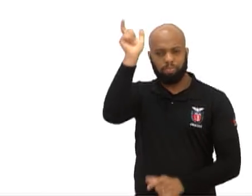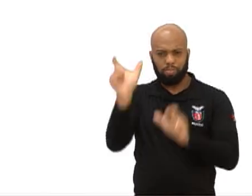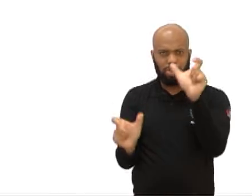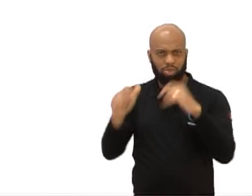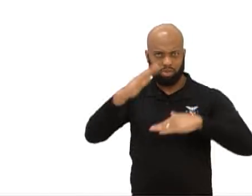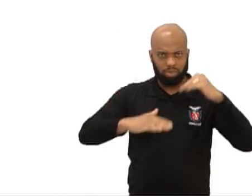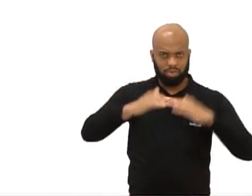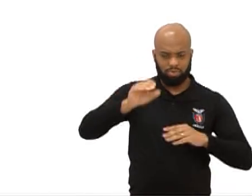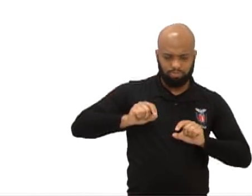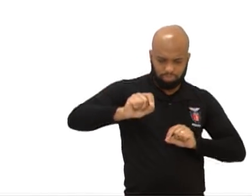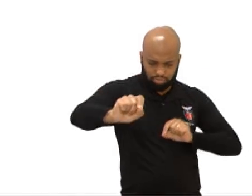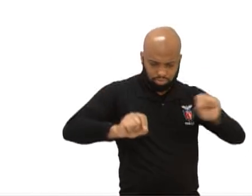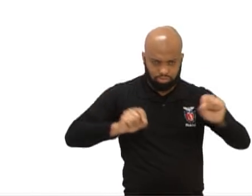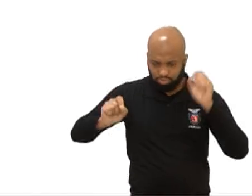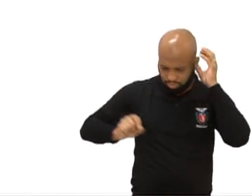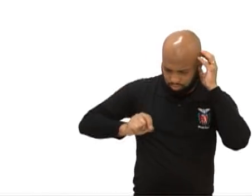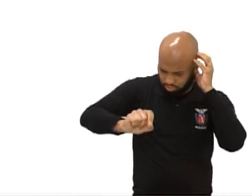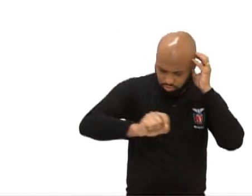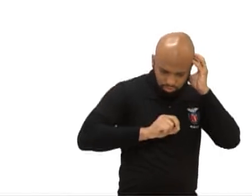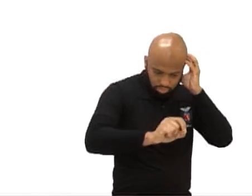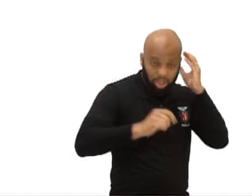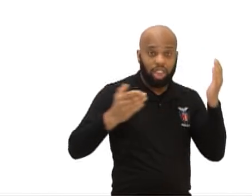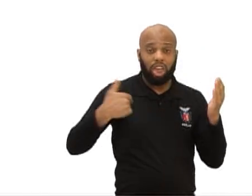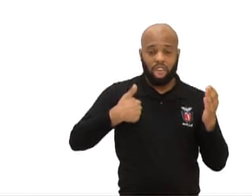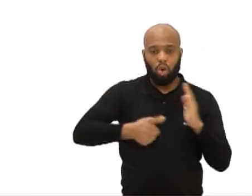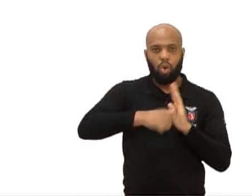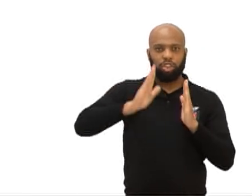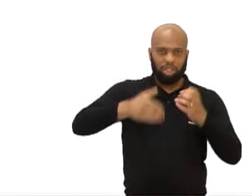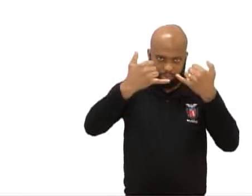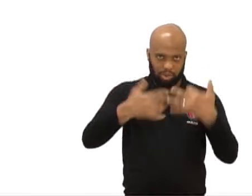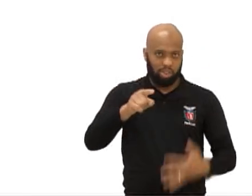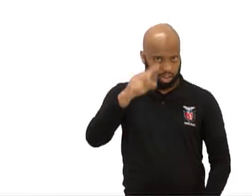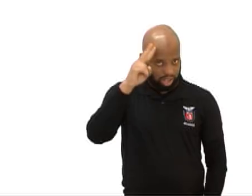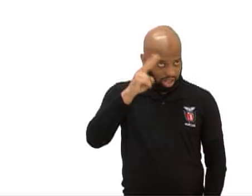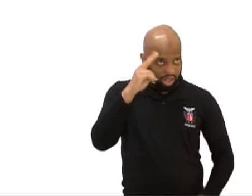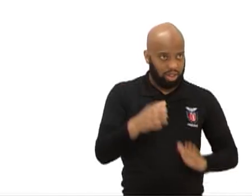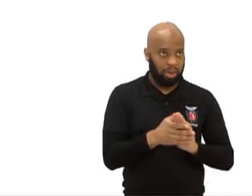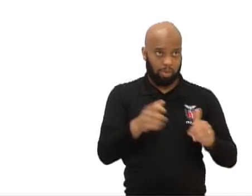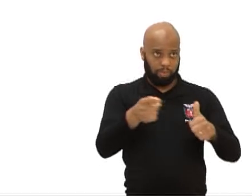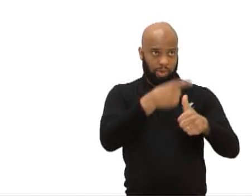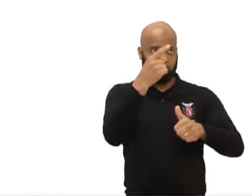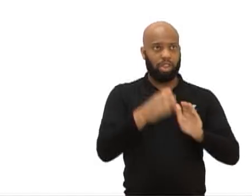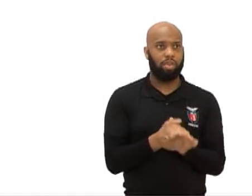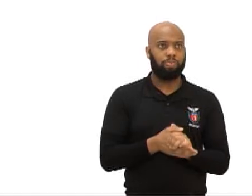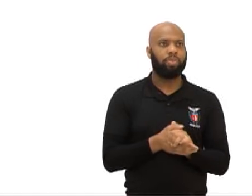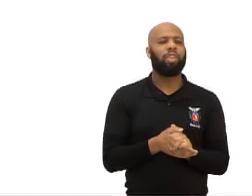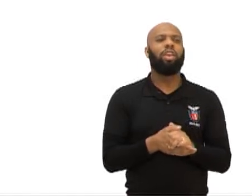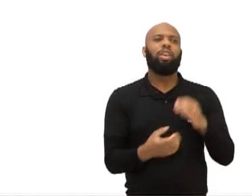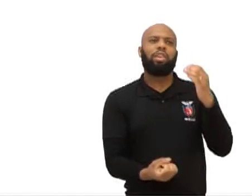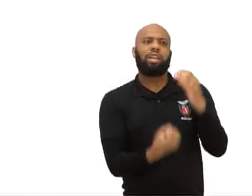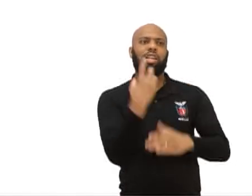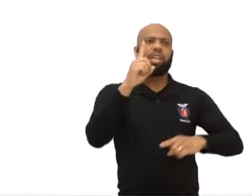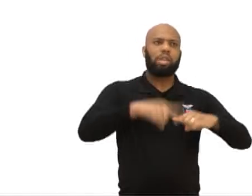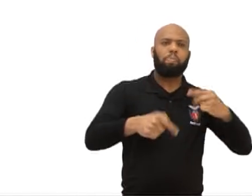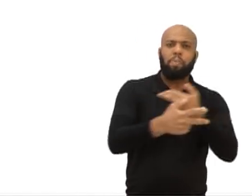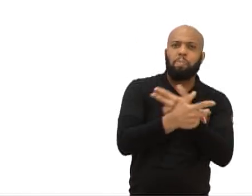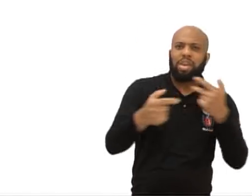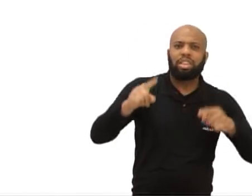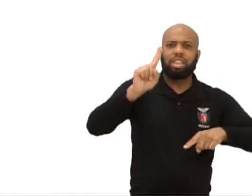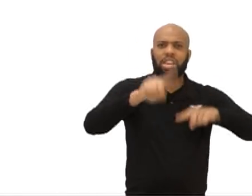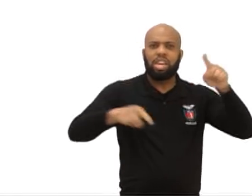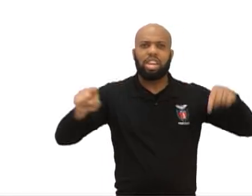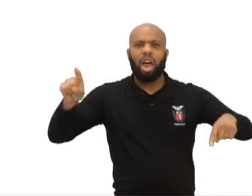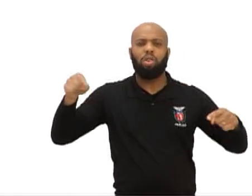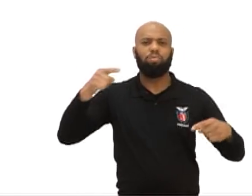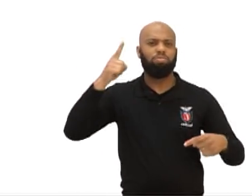sonoplasta? Difícil, hein? Eu acabei de comentar, será que vocês vão lembrar? Primeira alternativa, elaborar